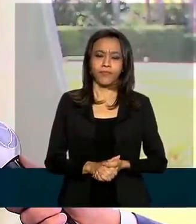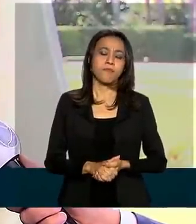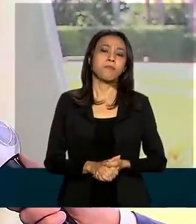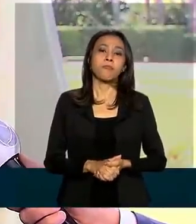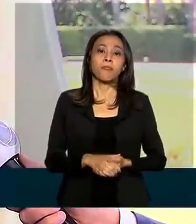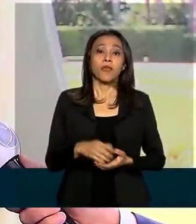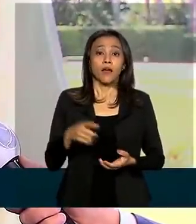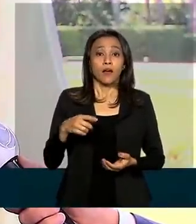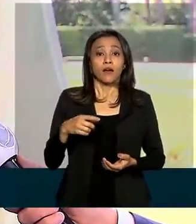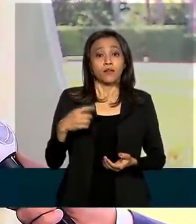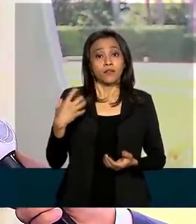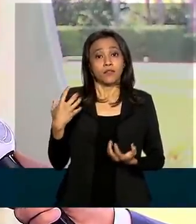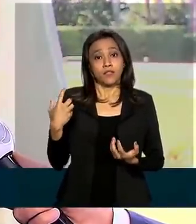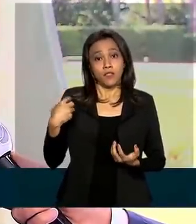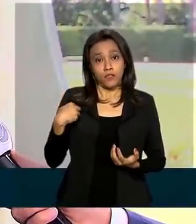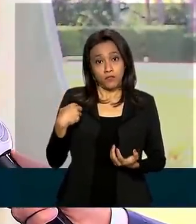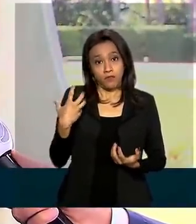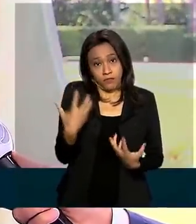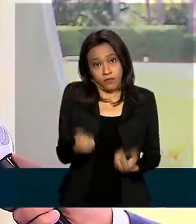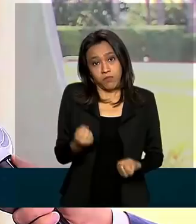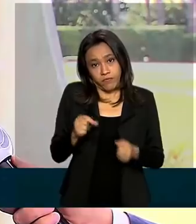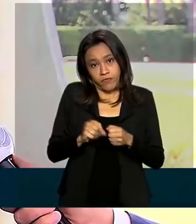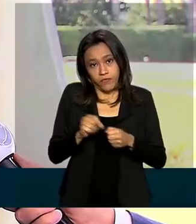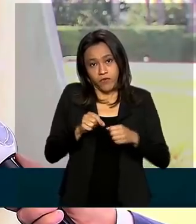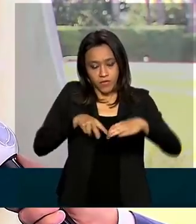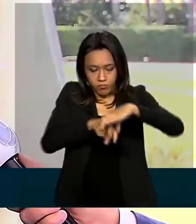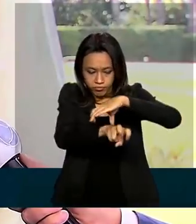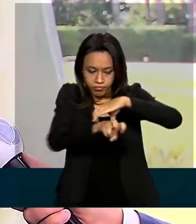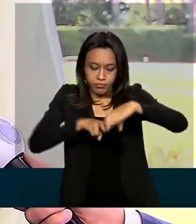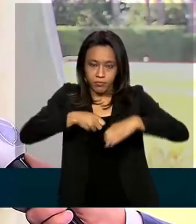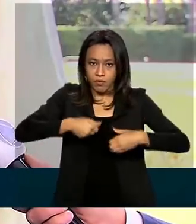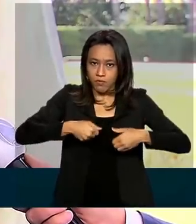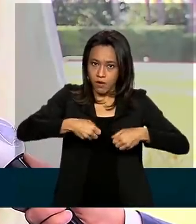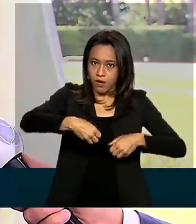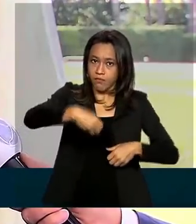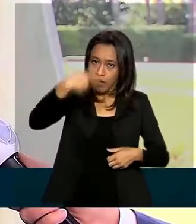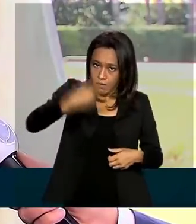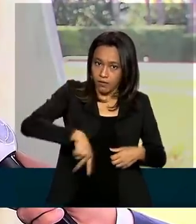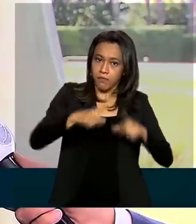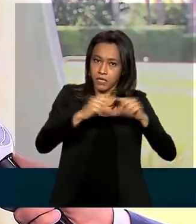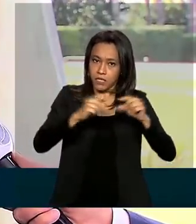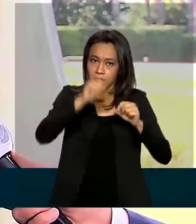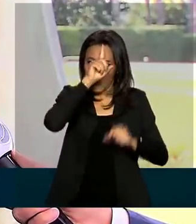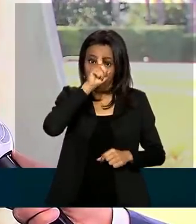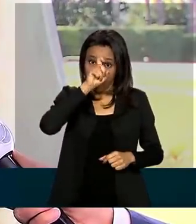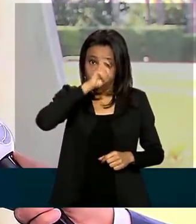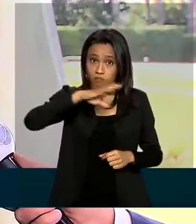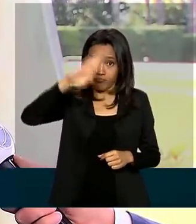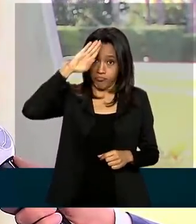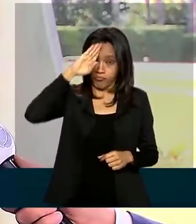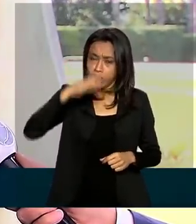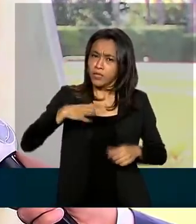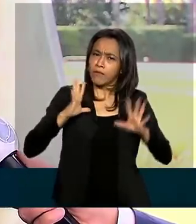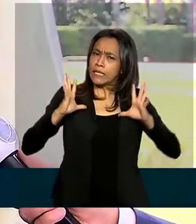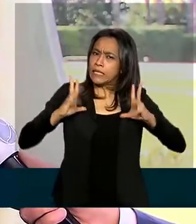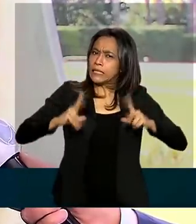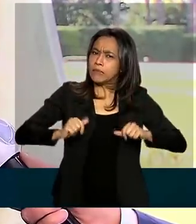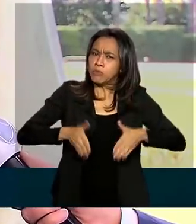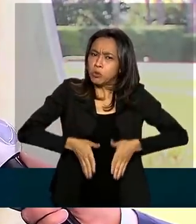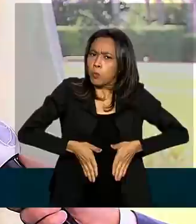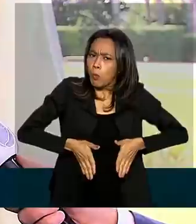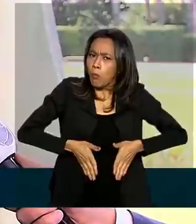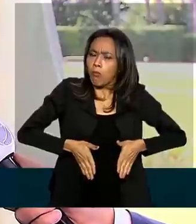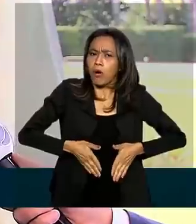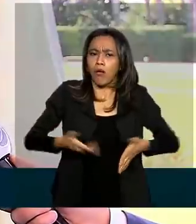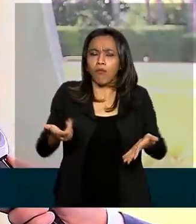fomos fazer uma tomografia no hospital da força mais aqui em brasília os pulmões estão limpos ou